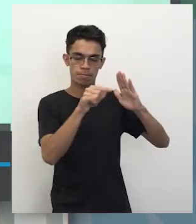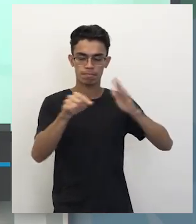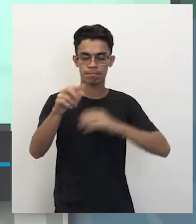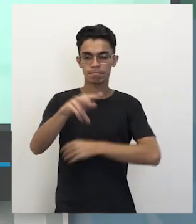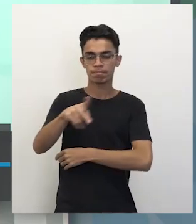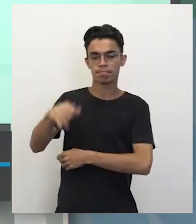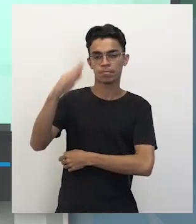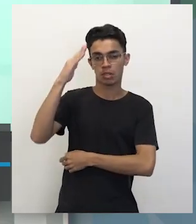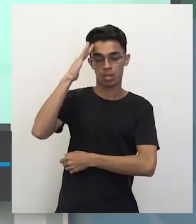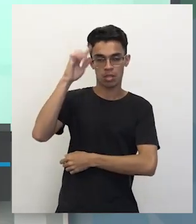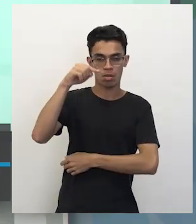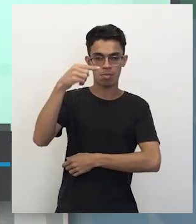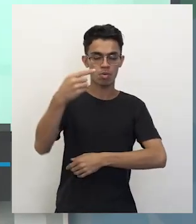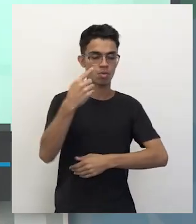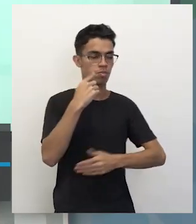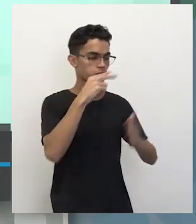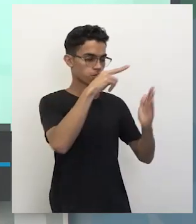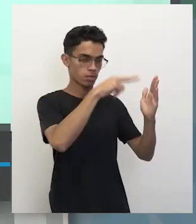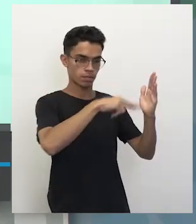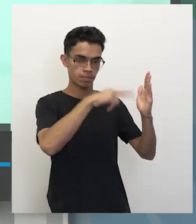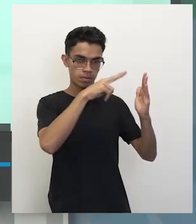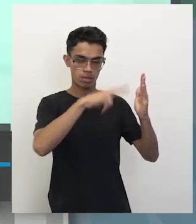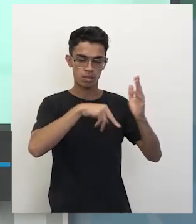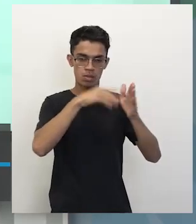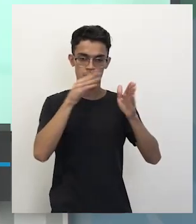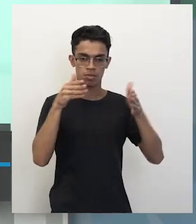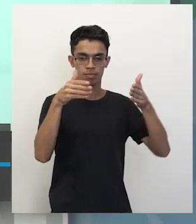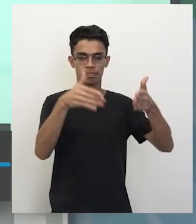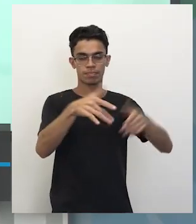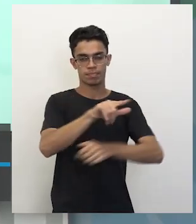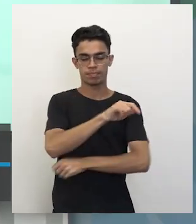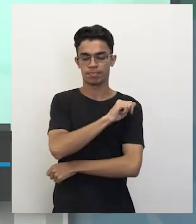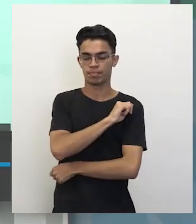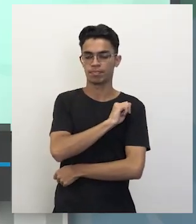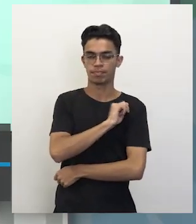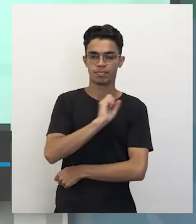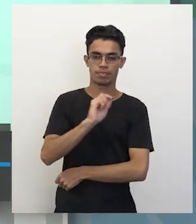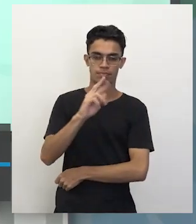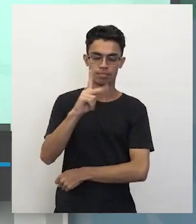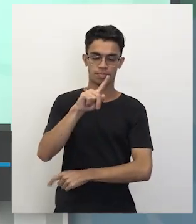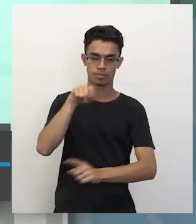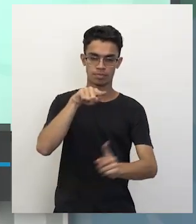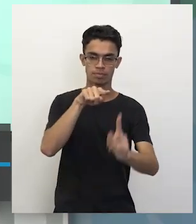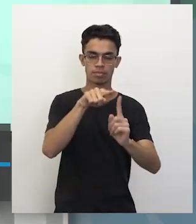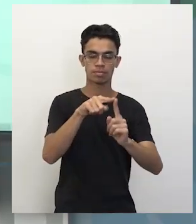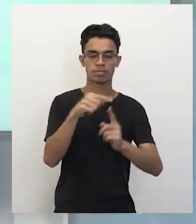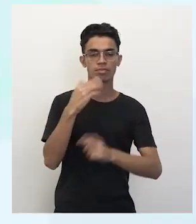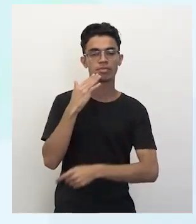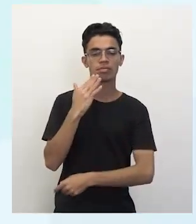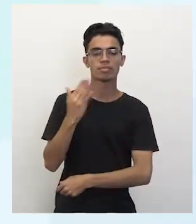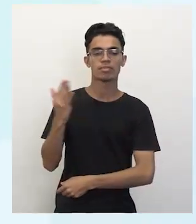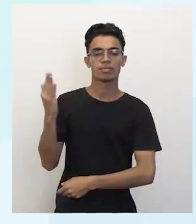Tá bom? A ideia é a gente falar mais para os alunos, né? Essa é a ideia, tá bom? Muito bem, então vamos ver aí,